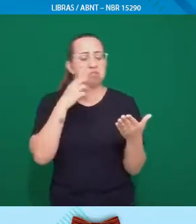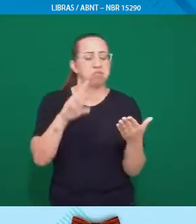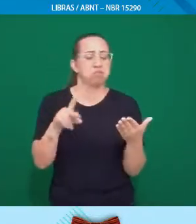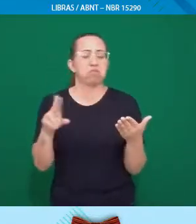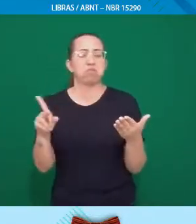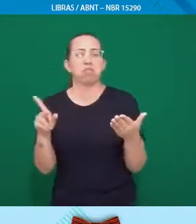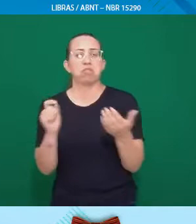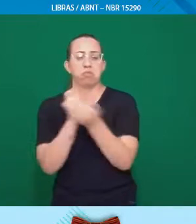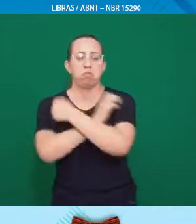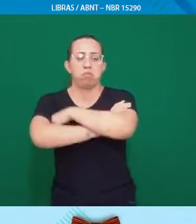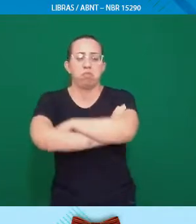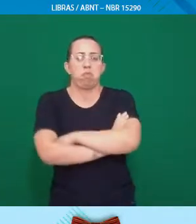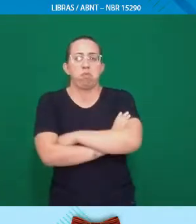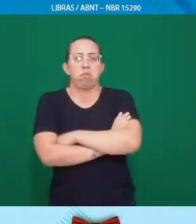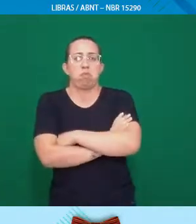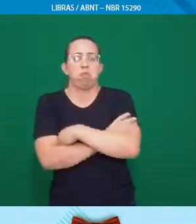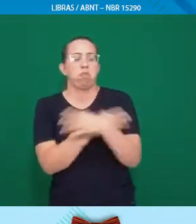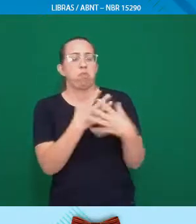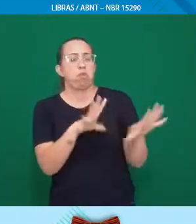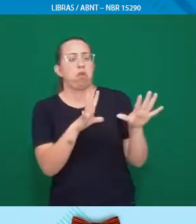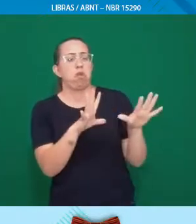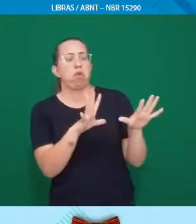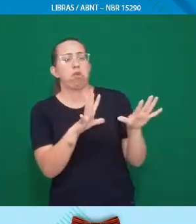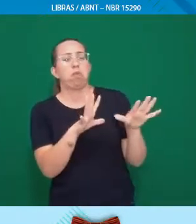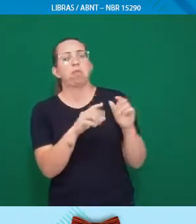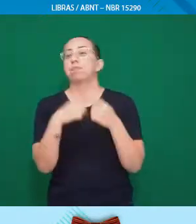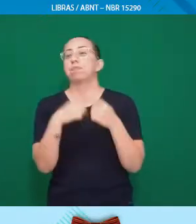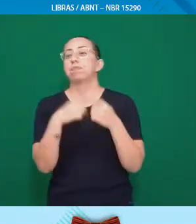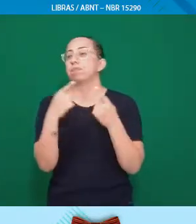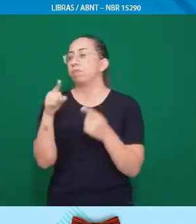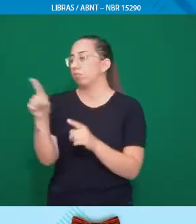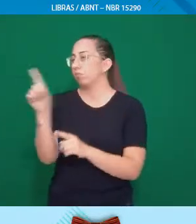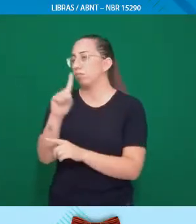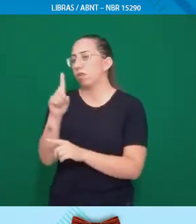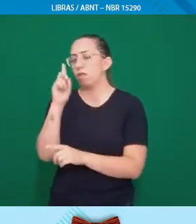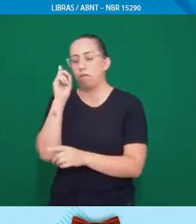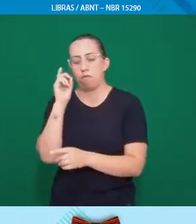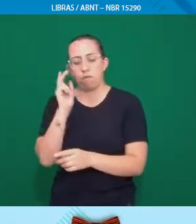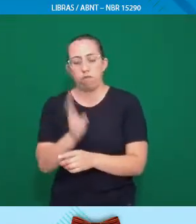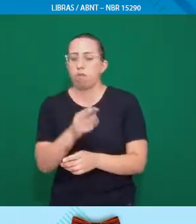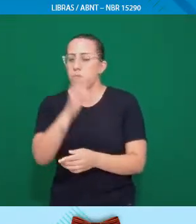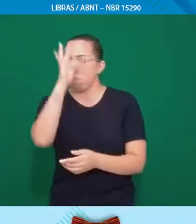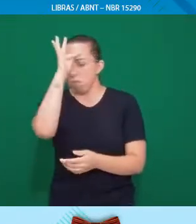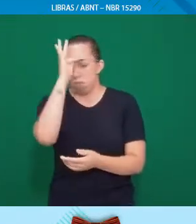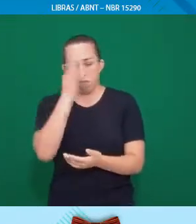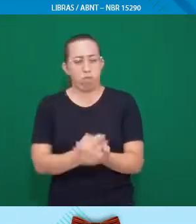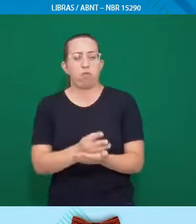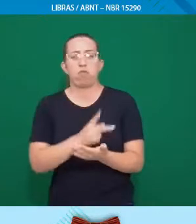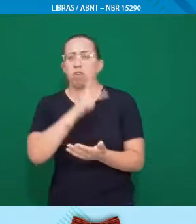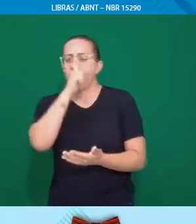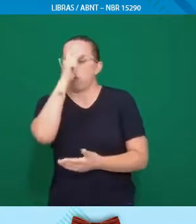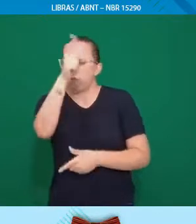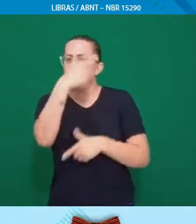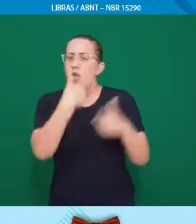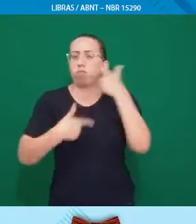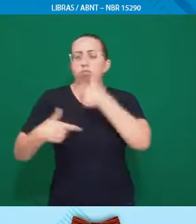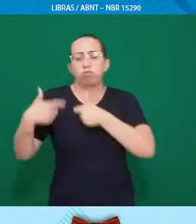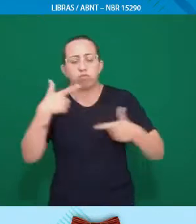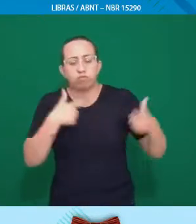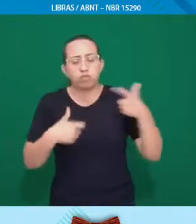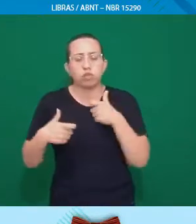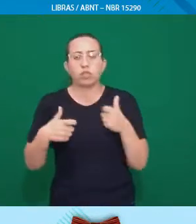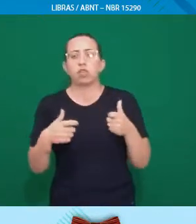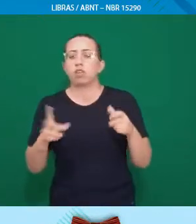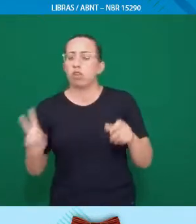cruzamos os braços no caminhar e você para sempre firme é lutando aí junto com sua